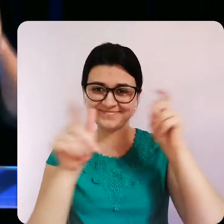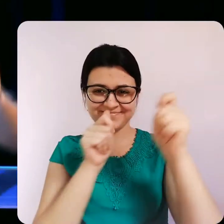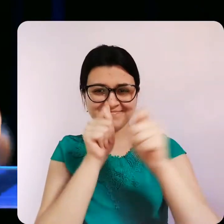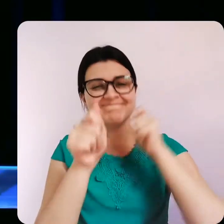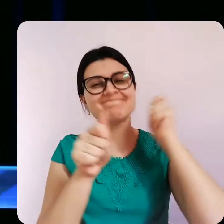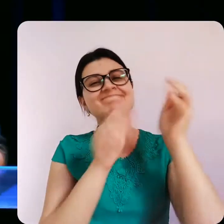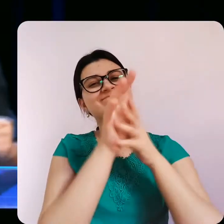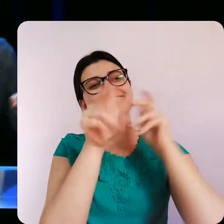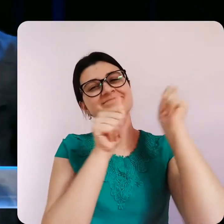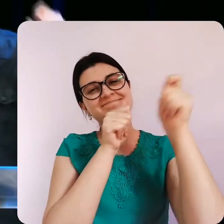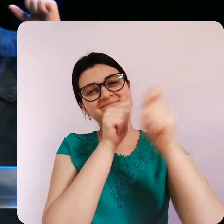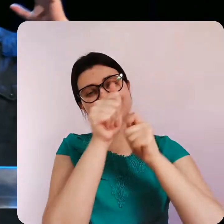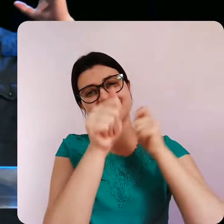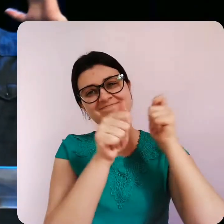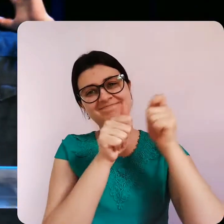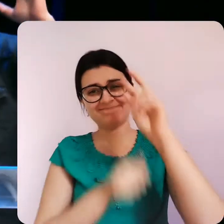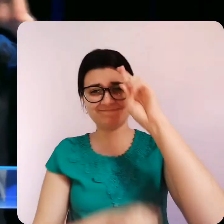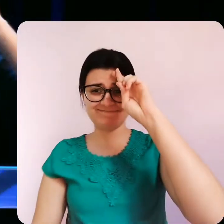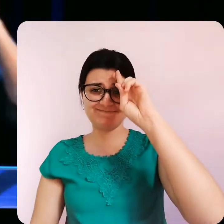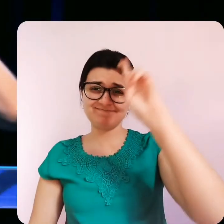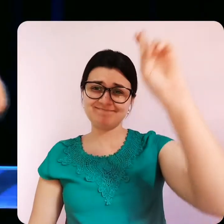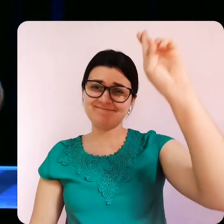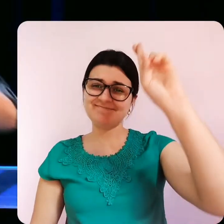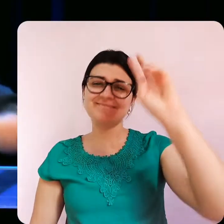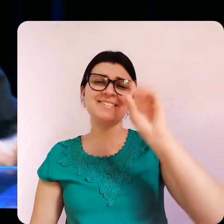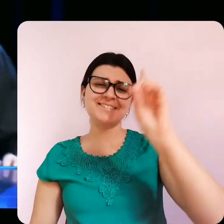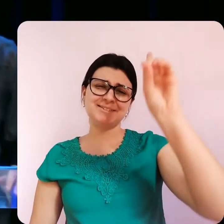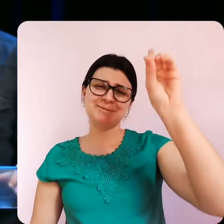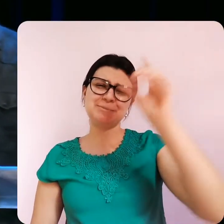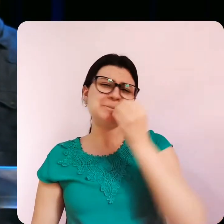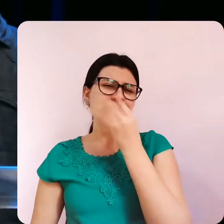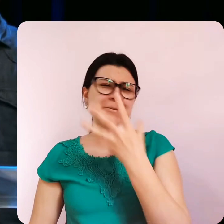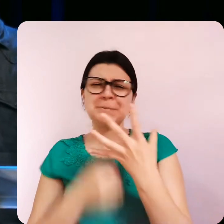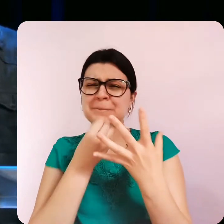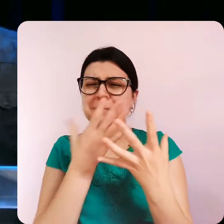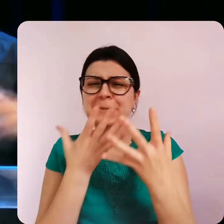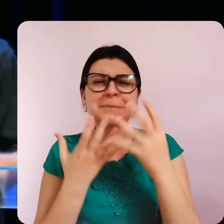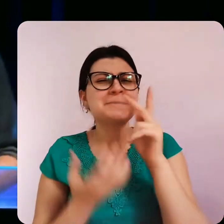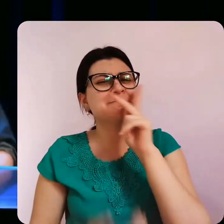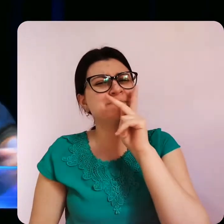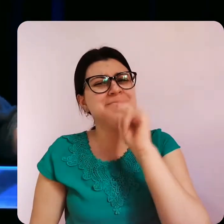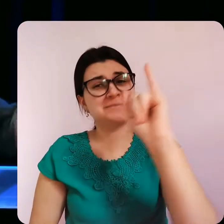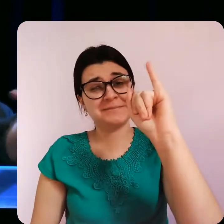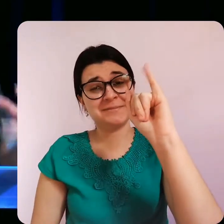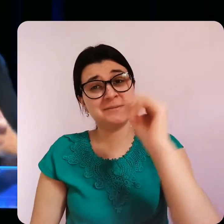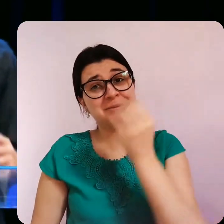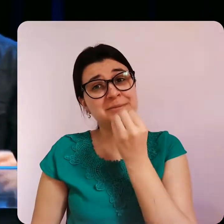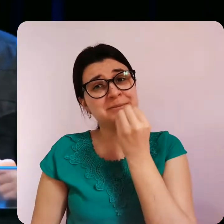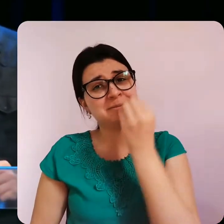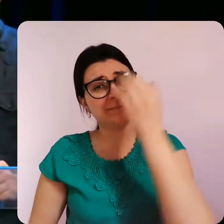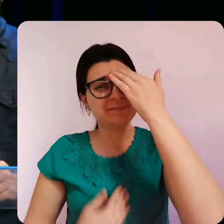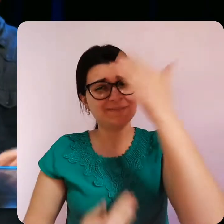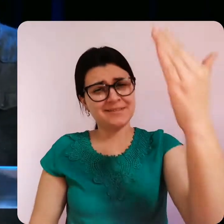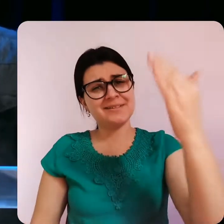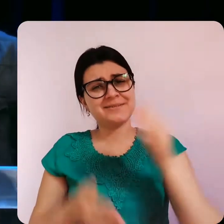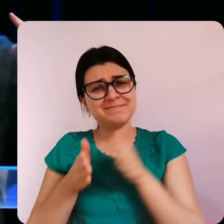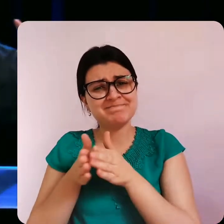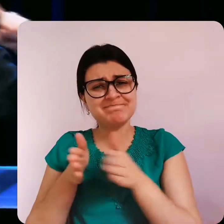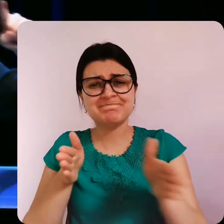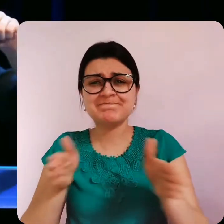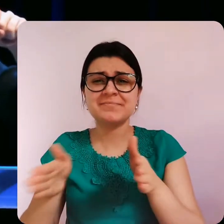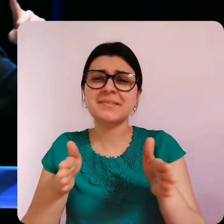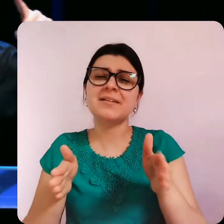Aleluia, aleluia. Senhor, Tu és um bom Pai. Obrigado por esse tempo. Obrigado pela Tua palavra.